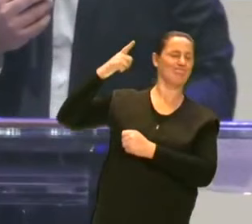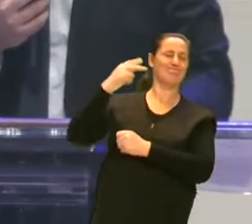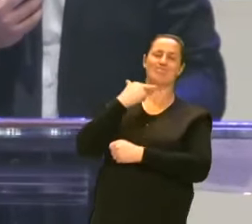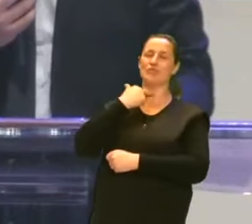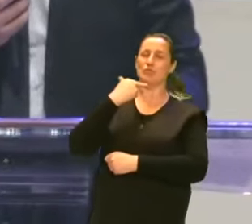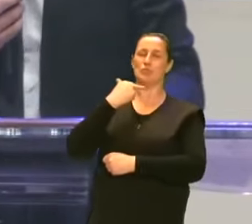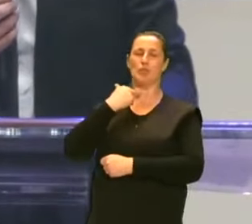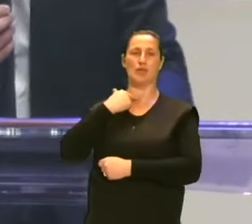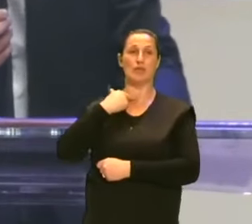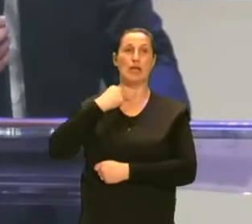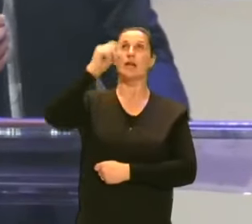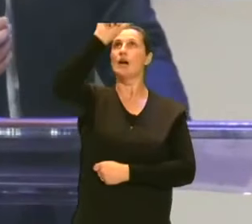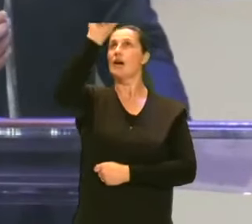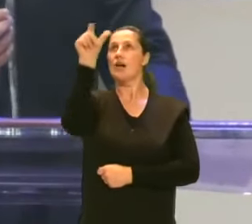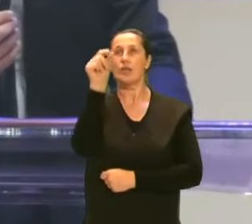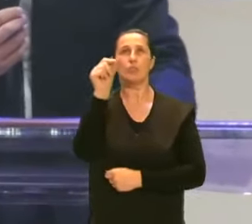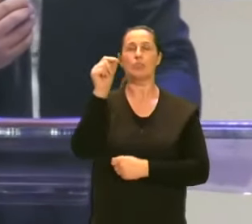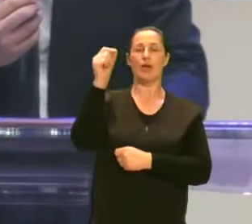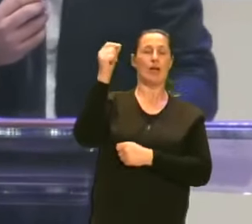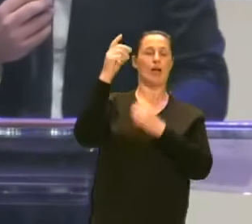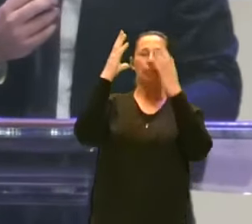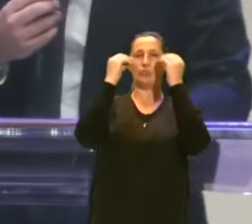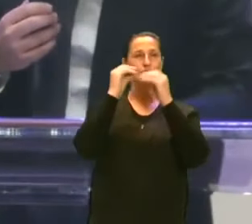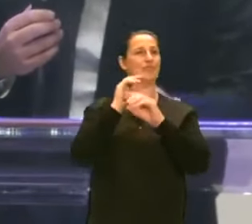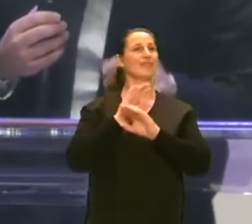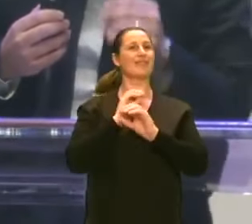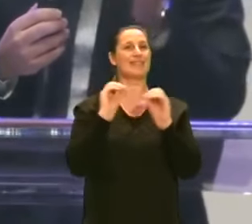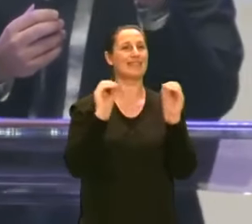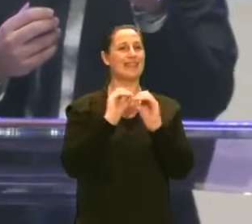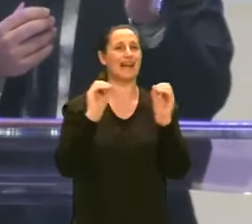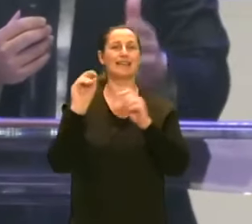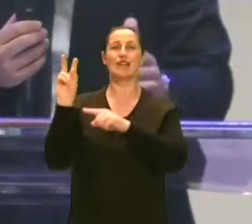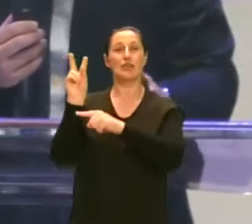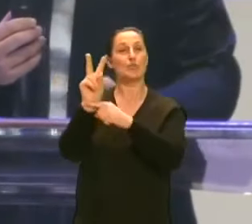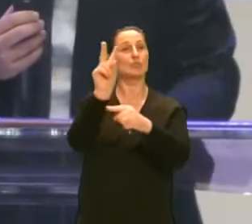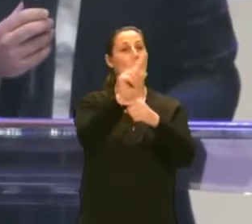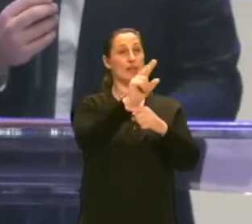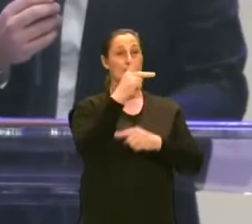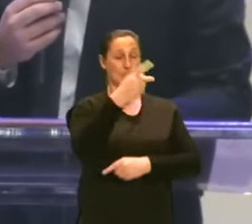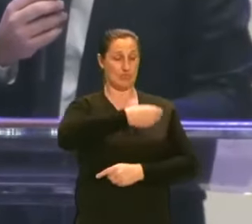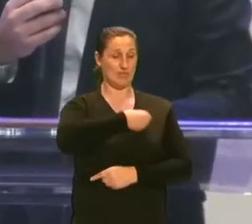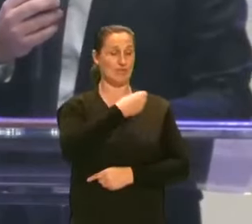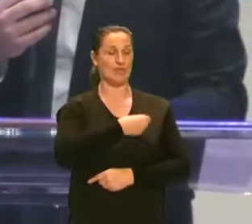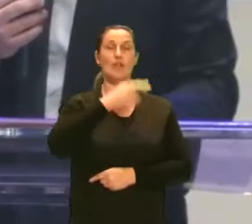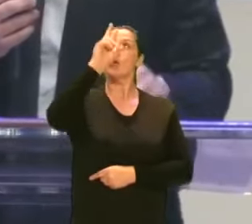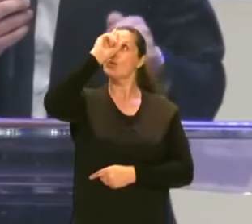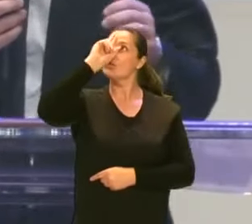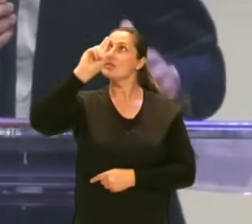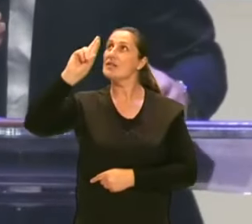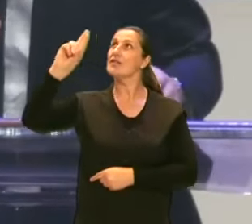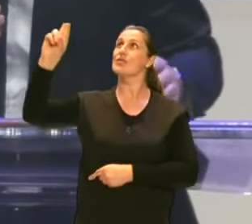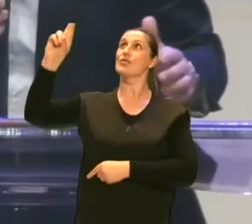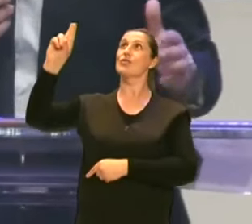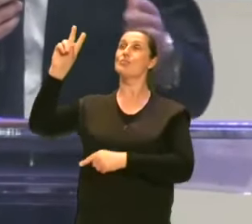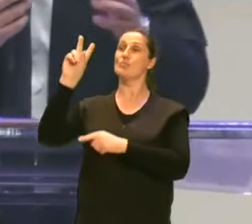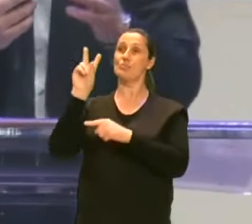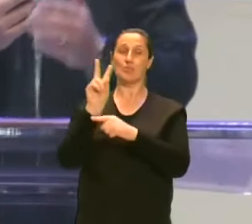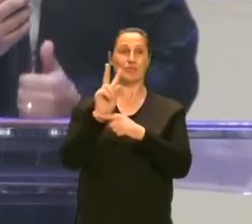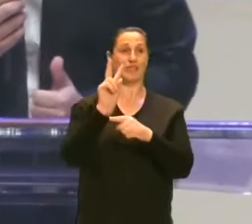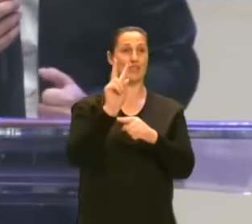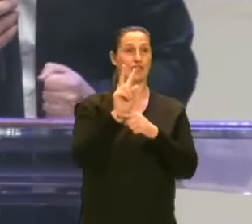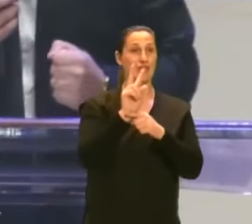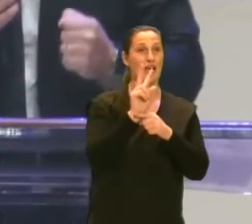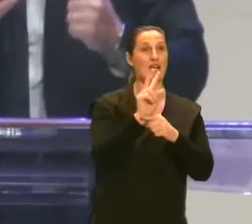noite. O Senhor o protegerá de todo o mal. Protegerá a sua vida, o Senhor protegerá a sua saída e a